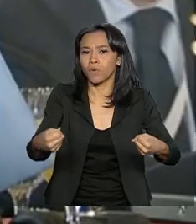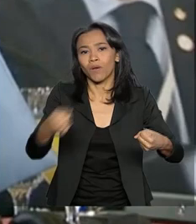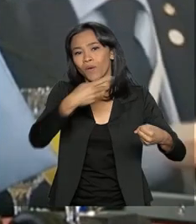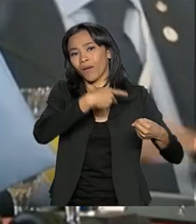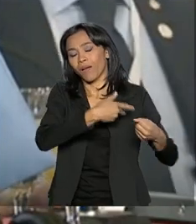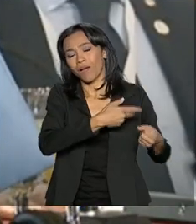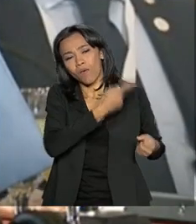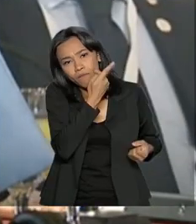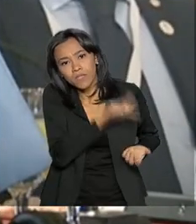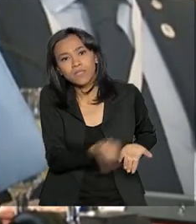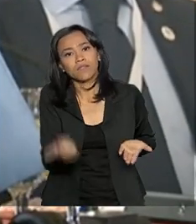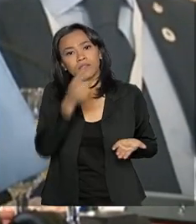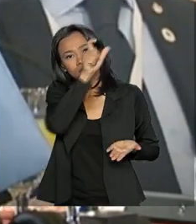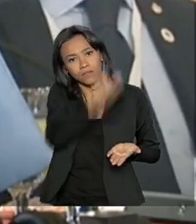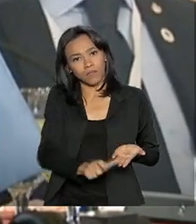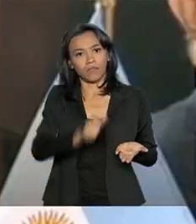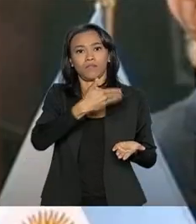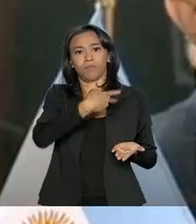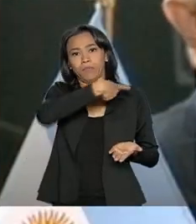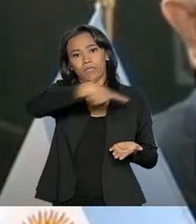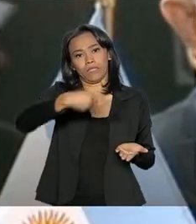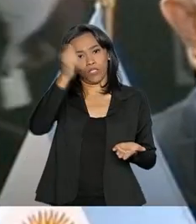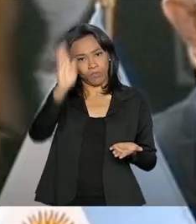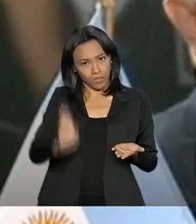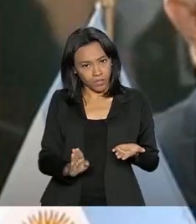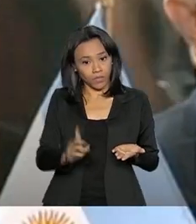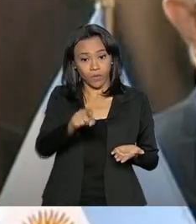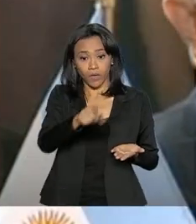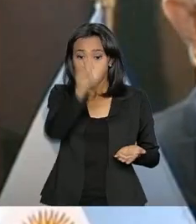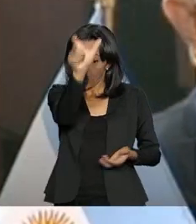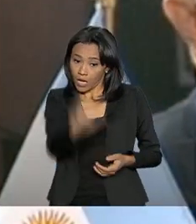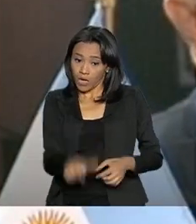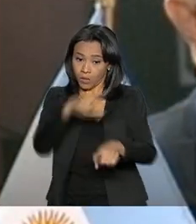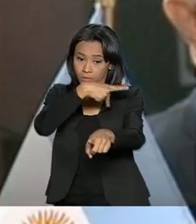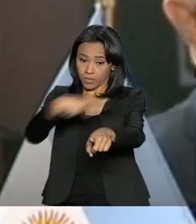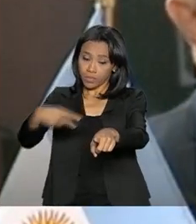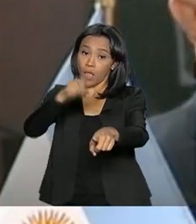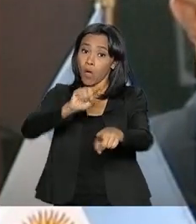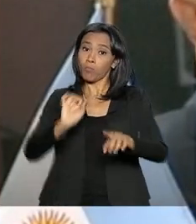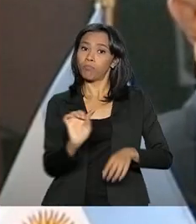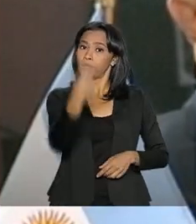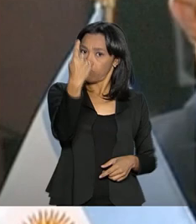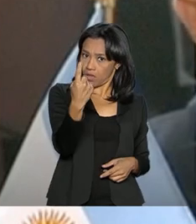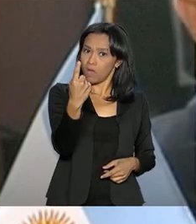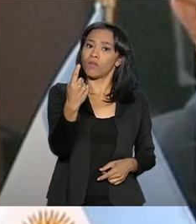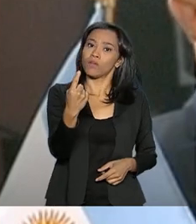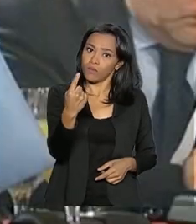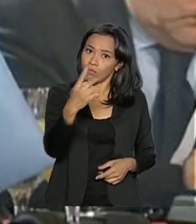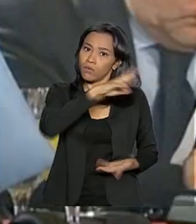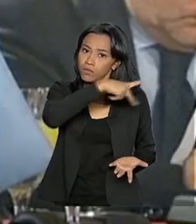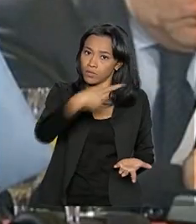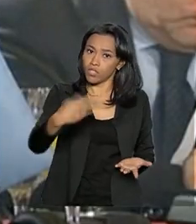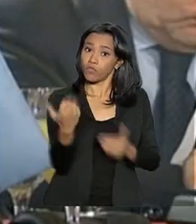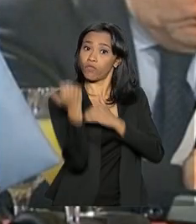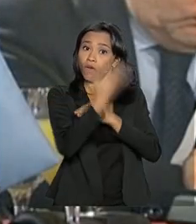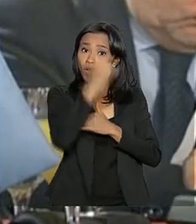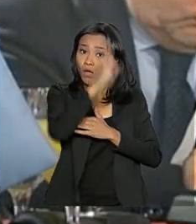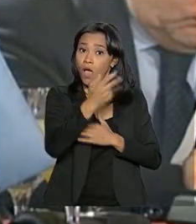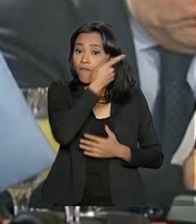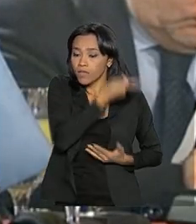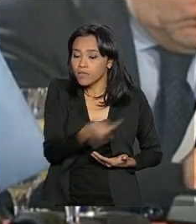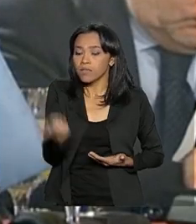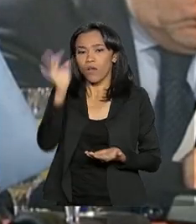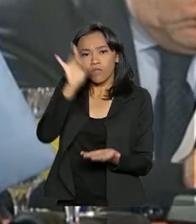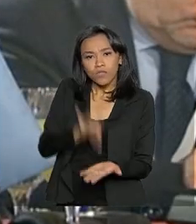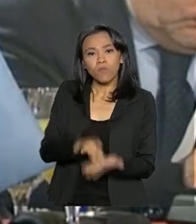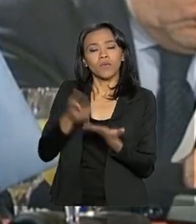visita do presidente argentino ao Brasil. Maurício Macri é o primeiro chefe de Estado estrangeiro a fazer uma visita